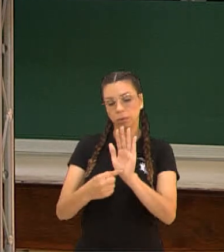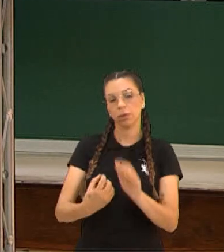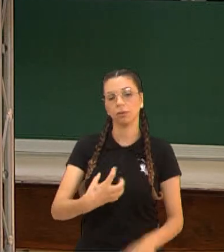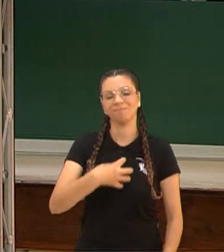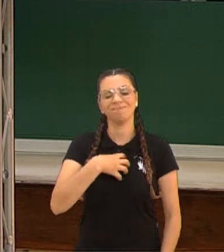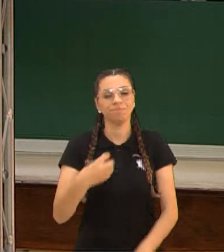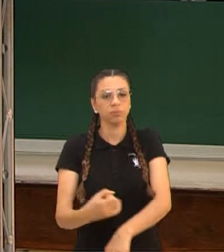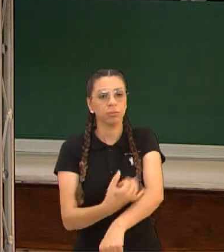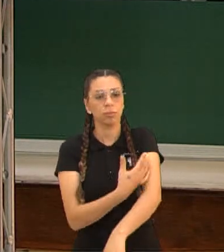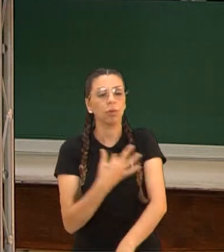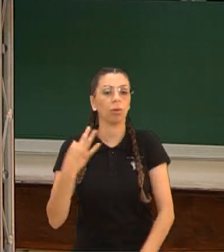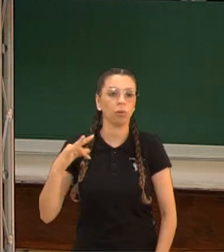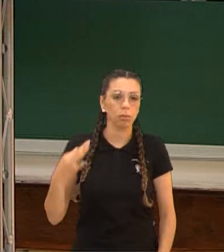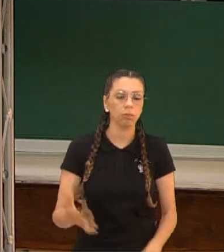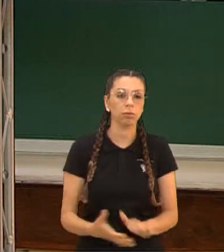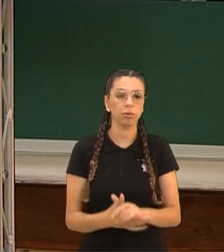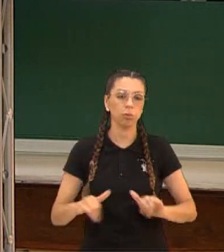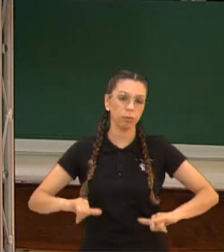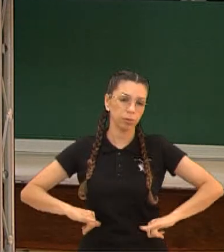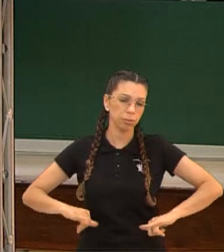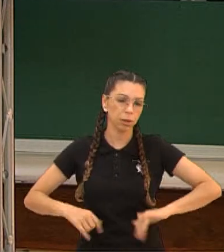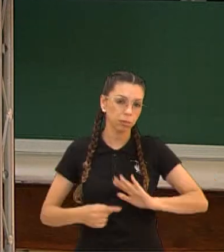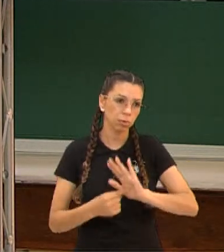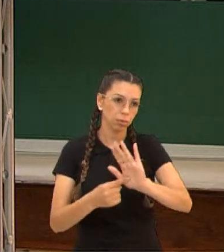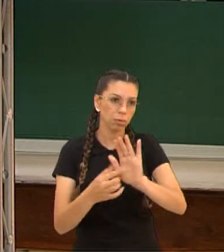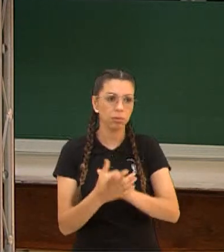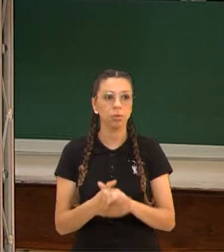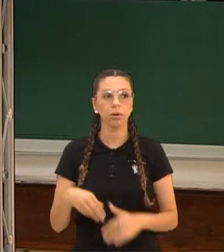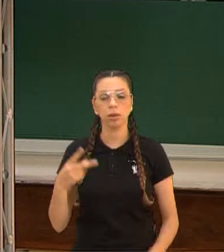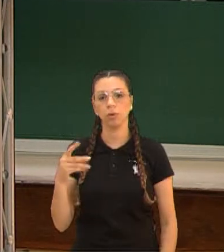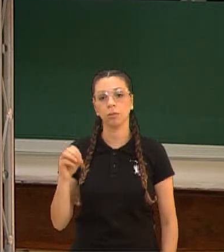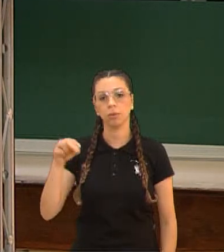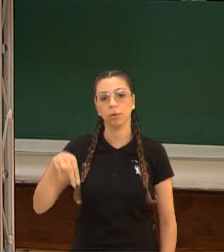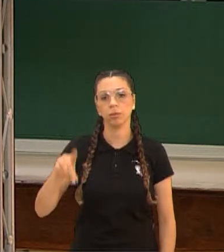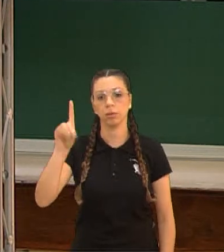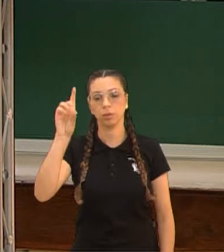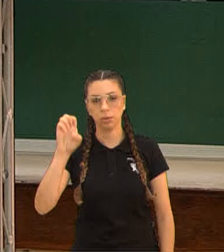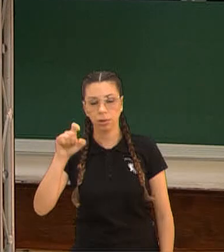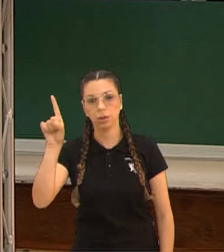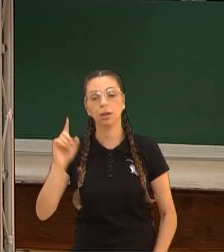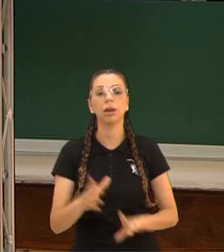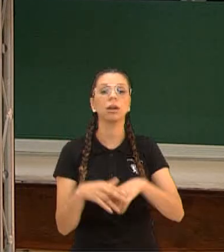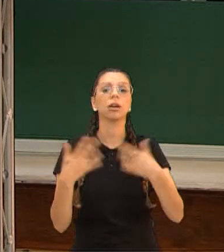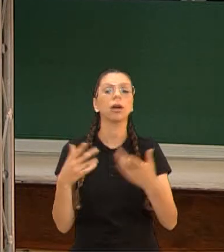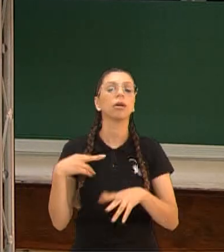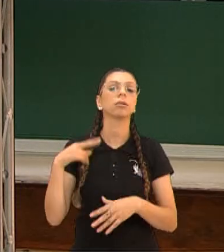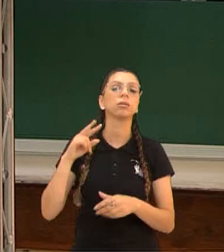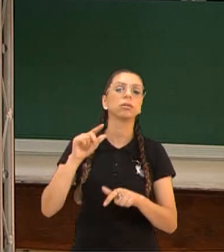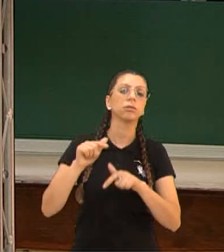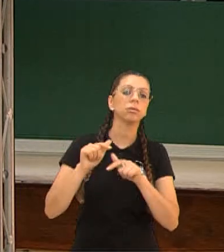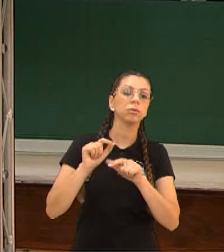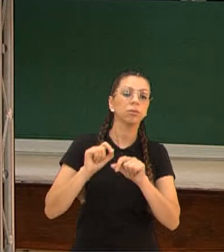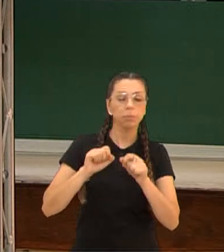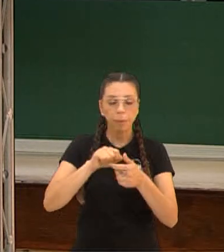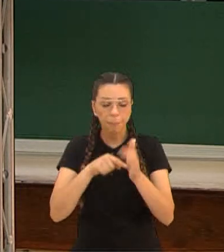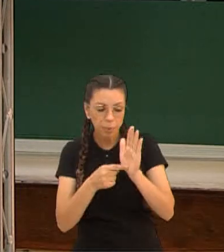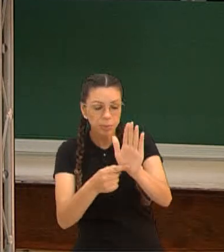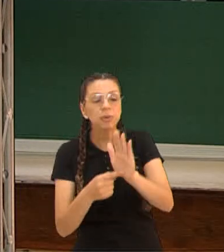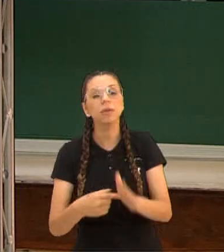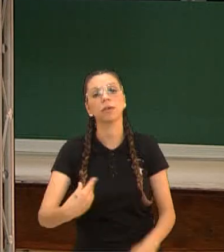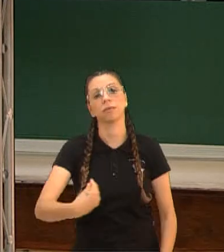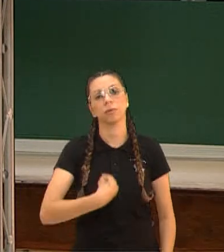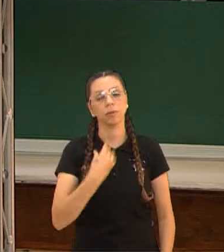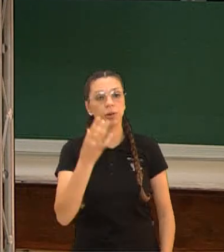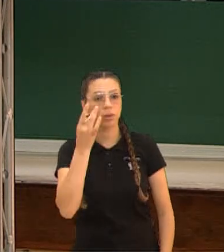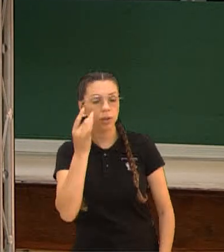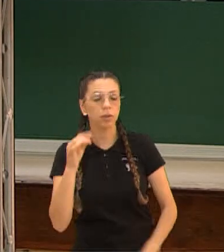realismo. O Courbet era totalmente realista, né? Trabalhava a liberdade e pregava a realidade, né, contra as convenções da